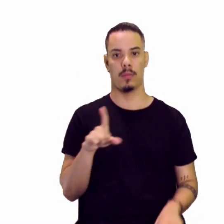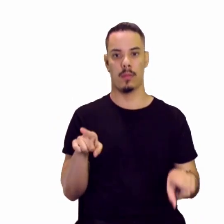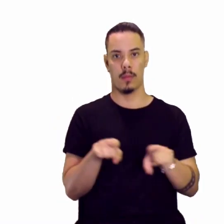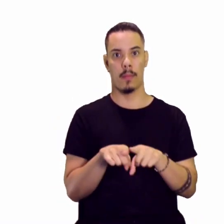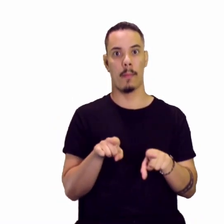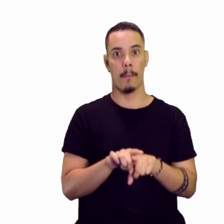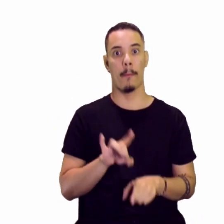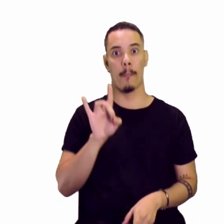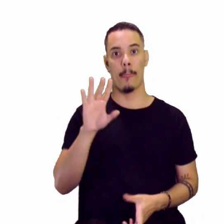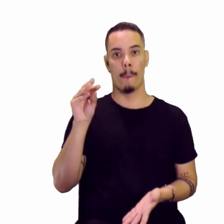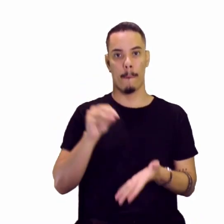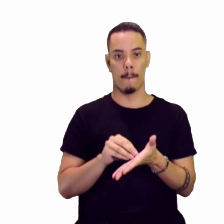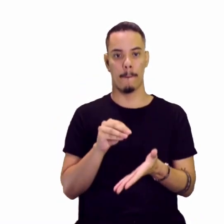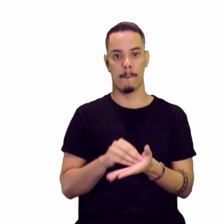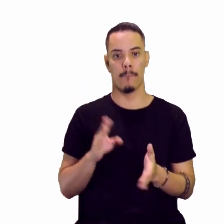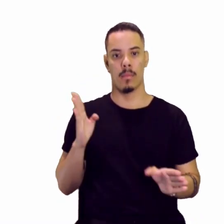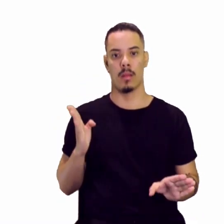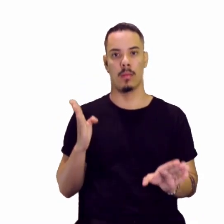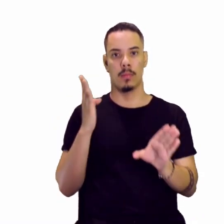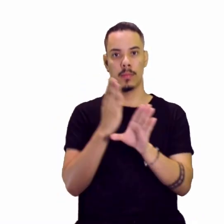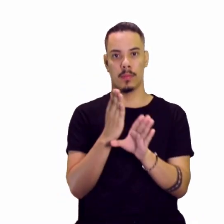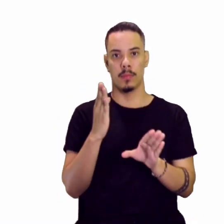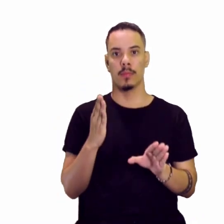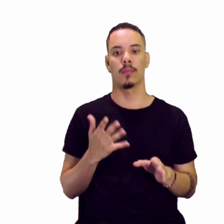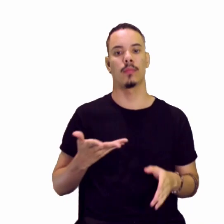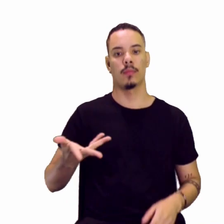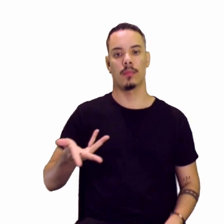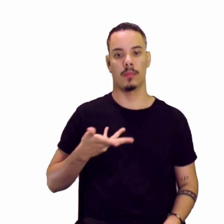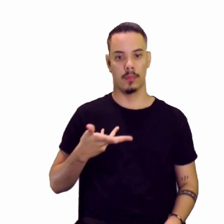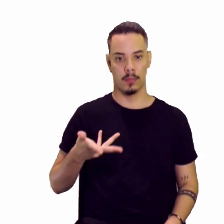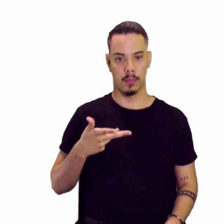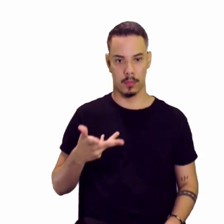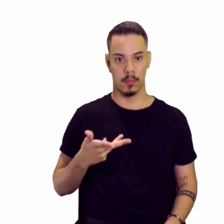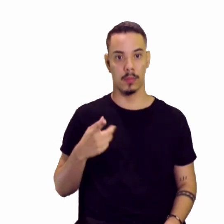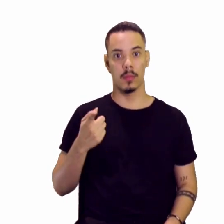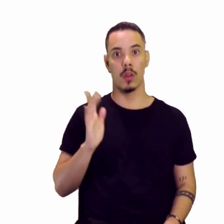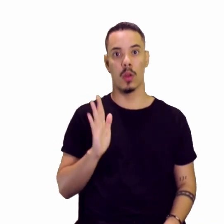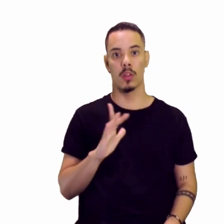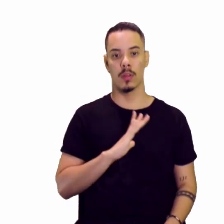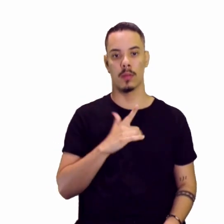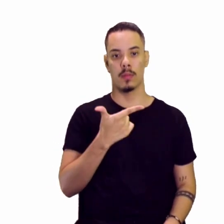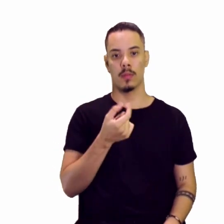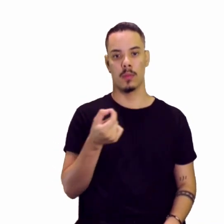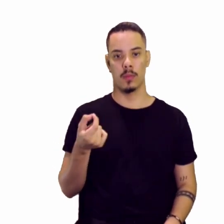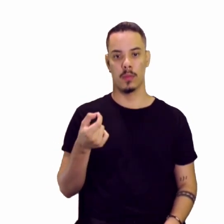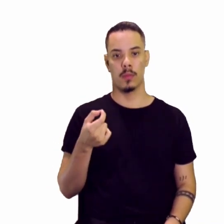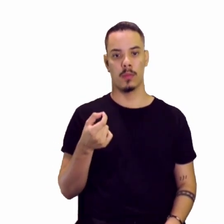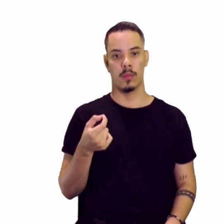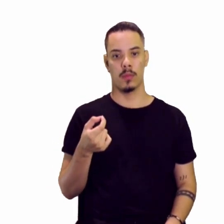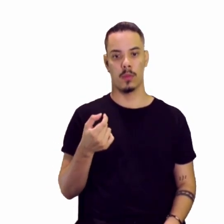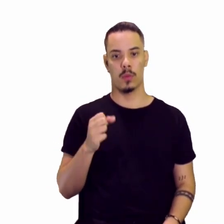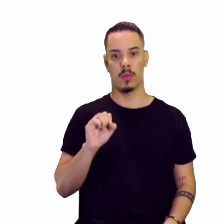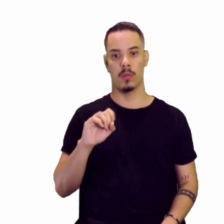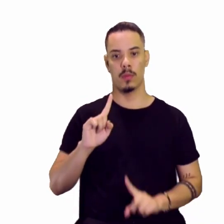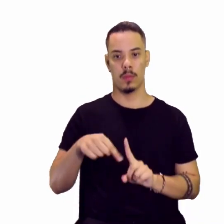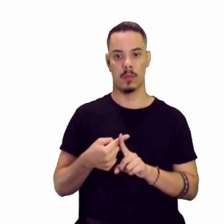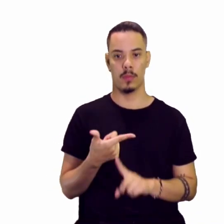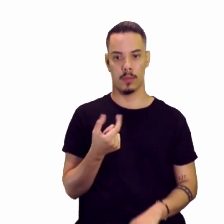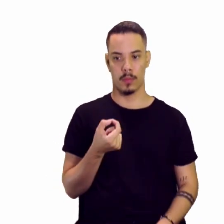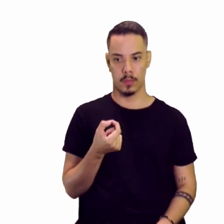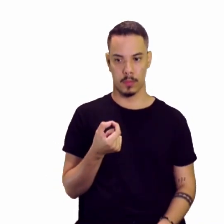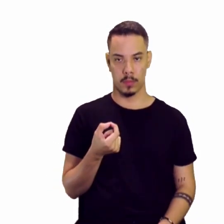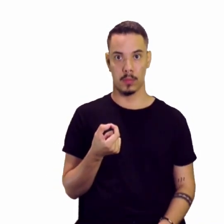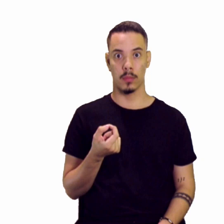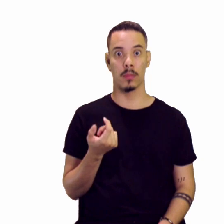certo? Só falta descobrir a aceleração. Vamos ver, olha só. Tá aqui, ó, 200 do peso, soma-se 80 mais 20. E